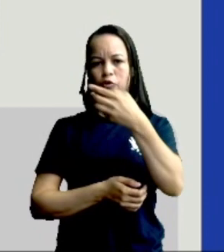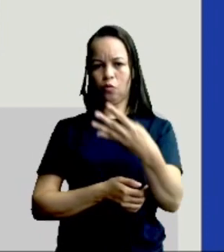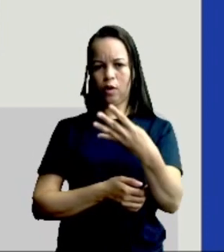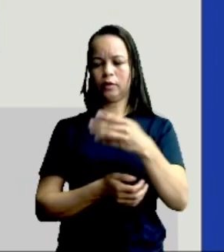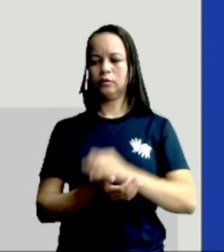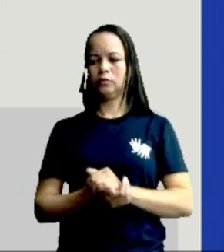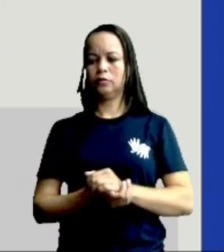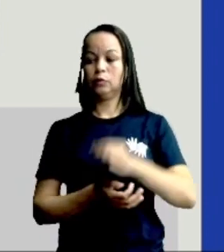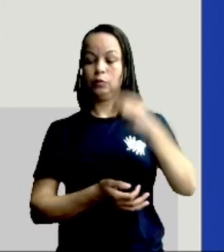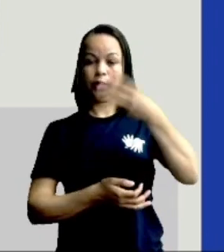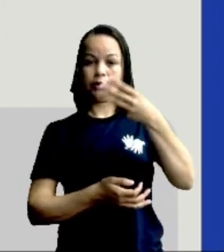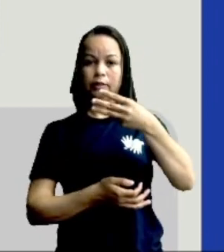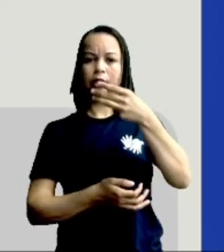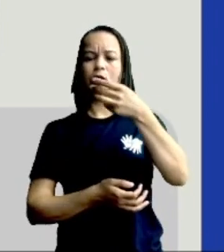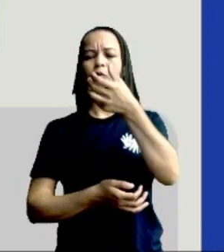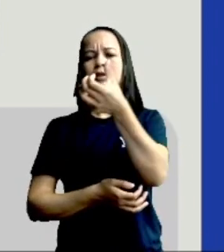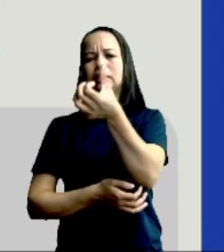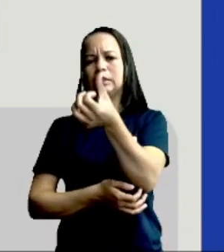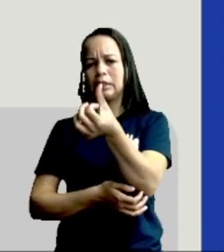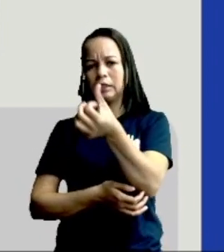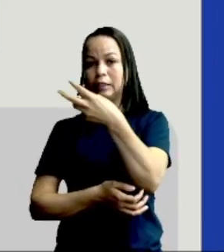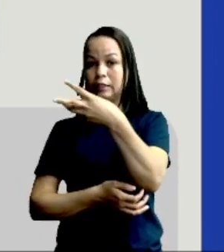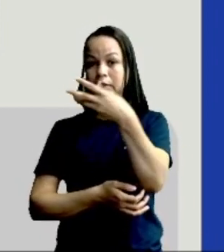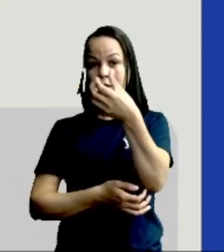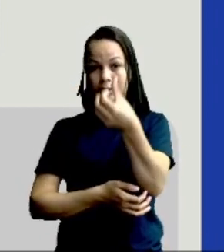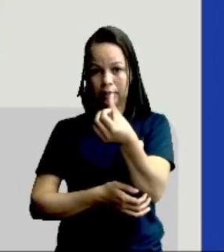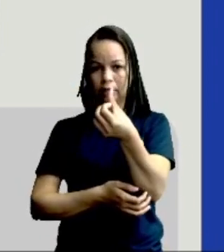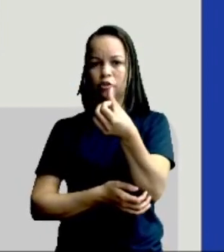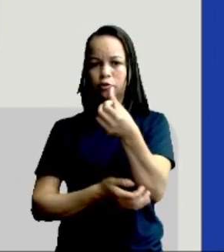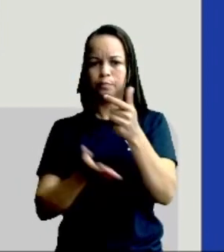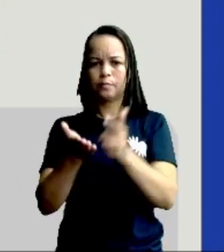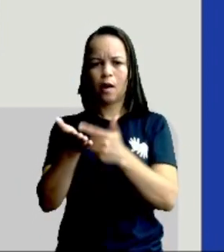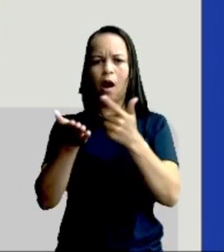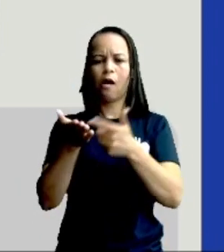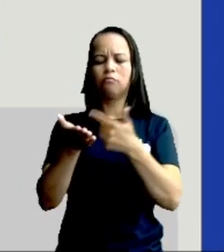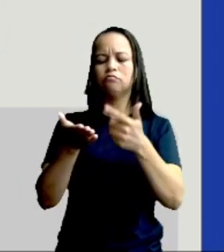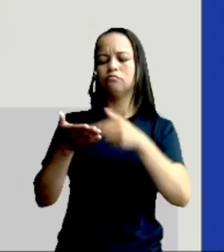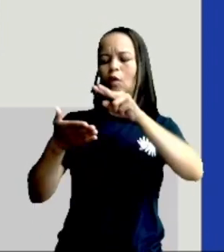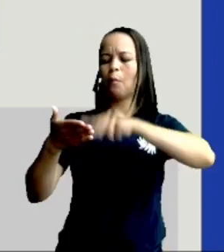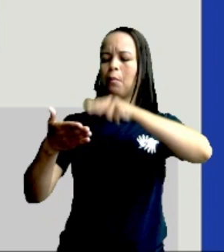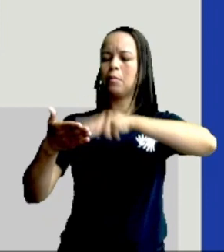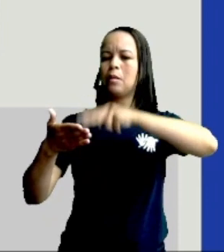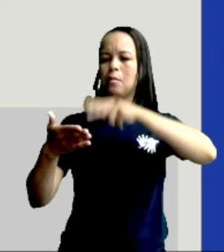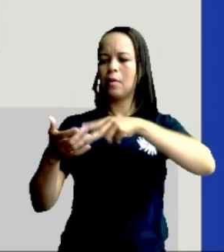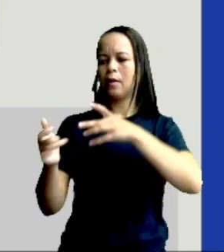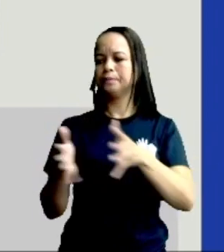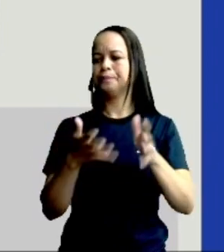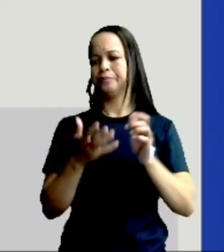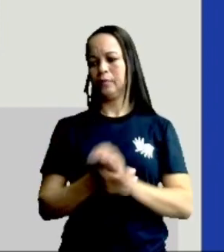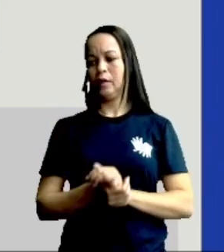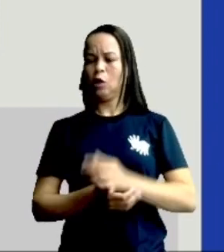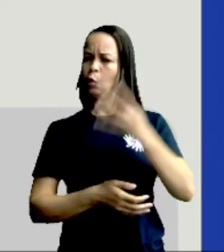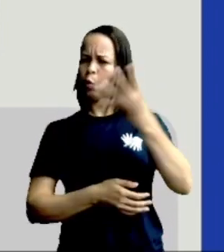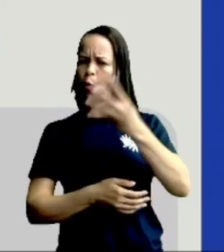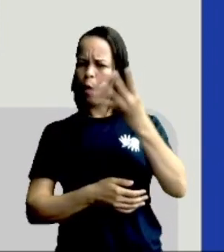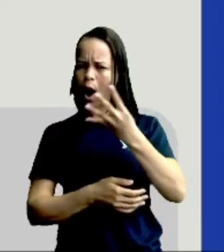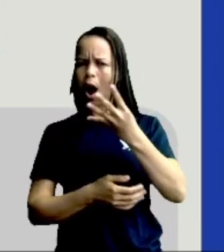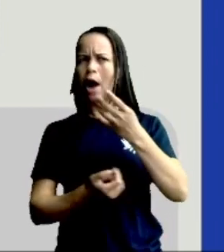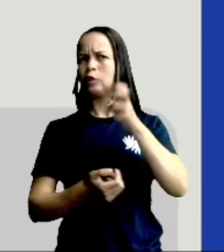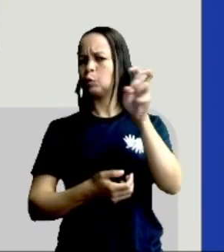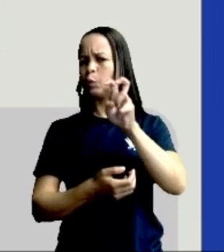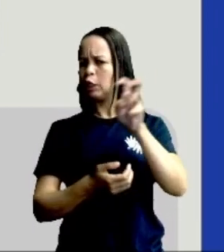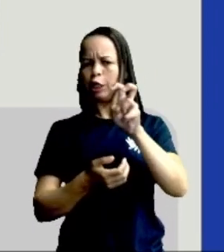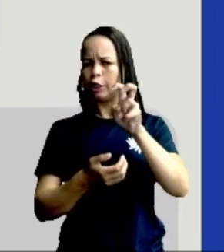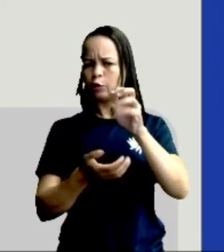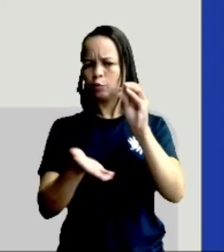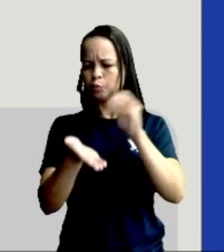36 páginas. E no quarto dia, ela não registrou, né? Não foi registrado também o quinto